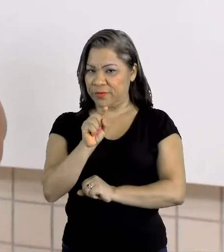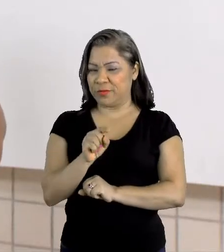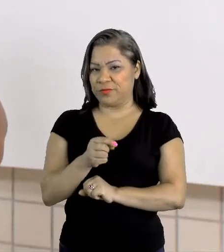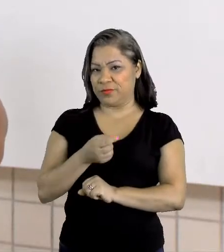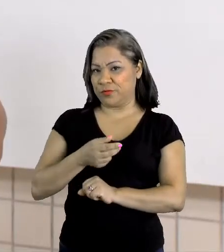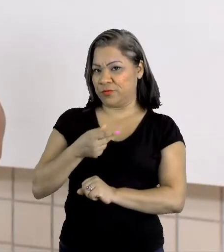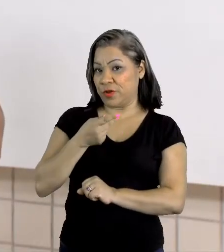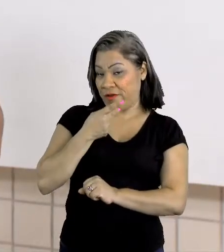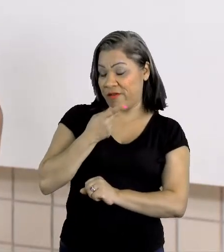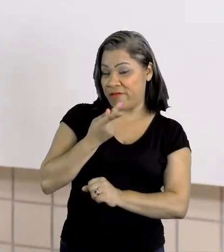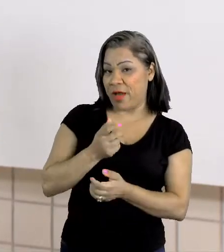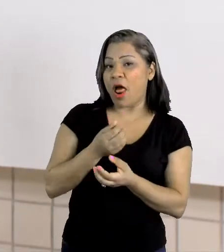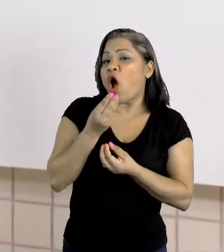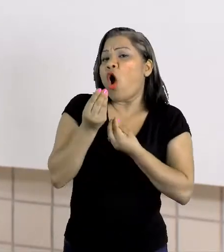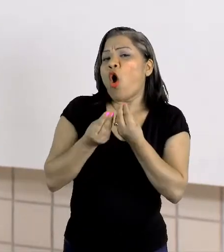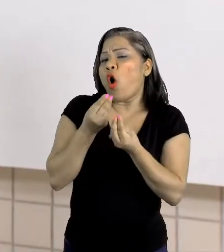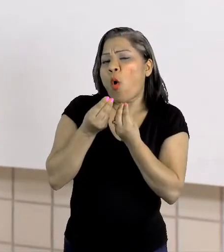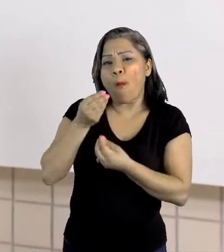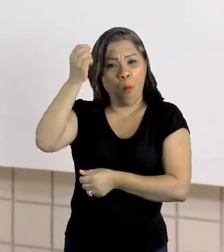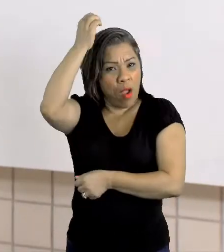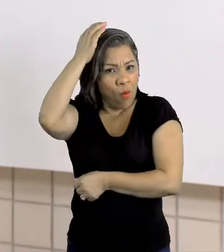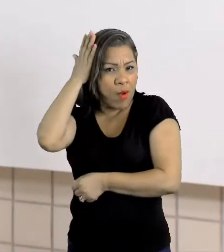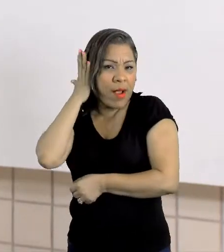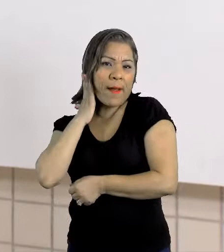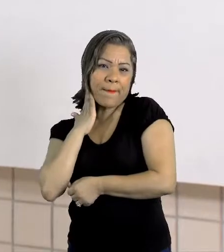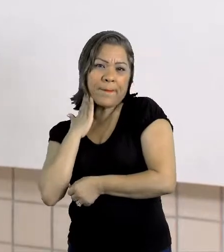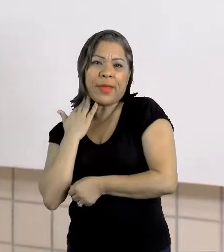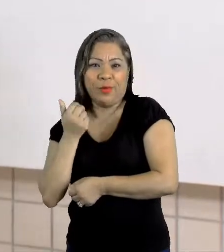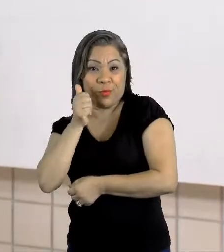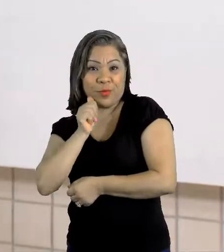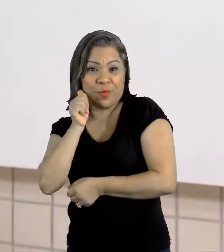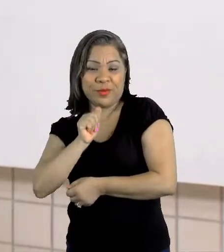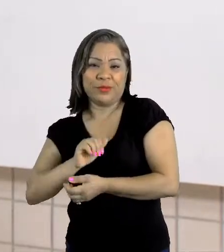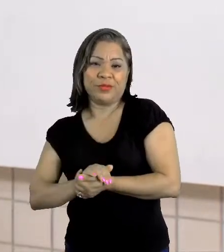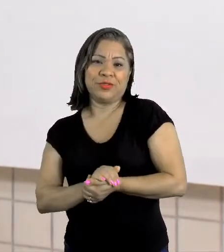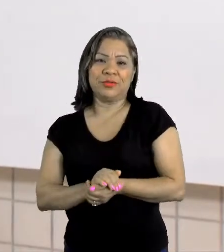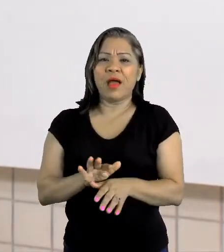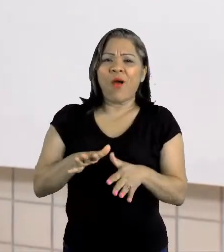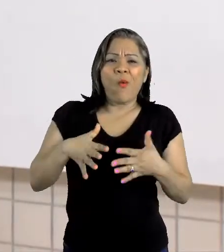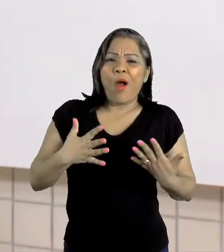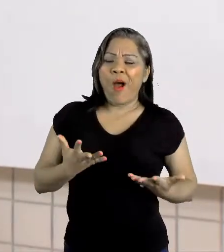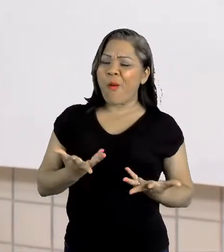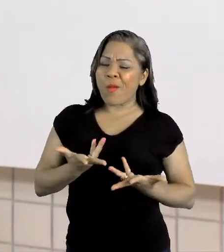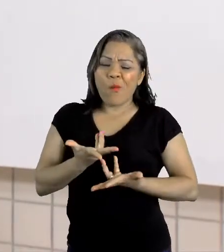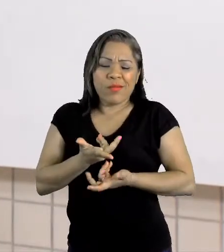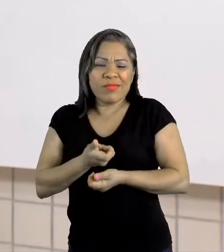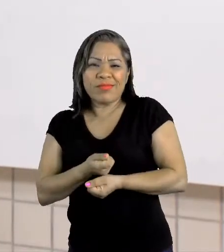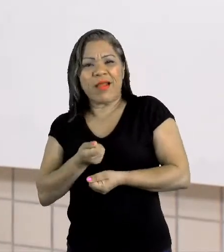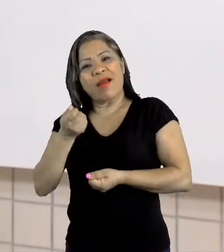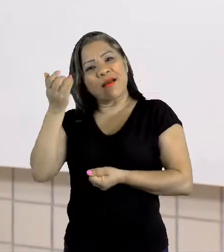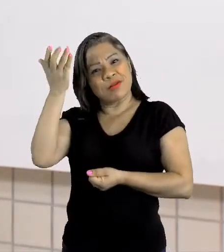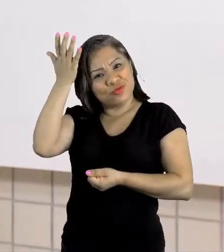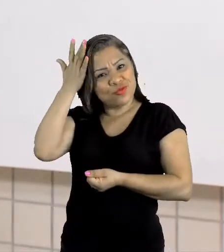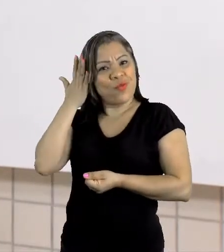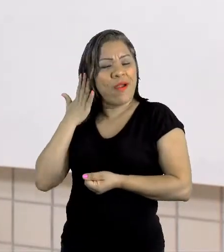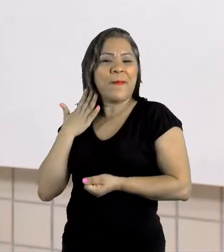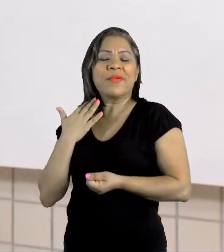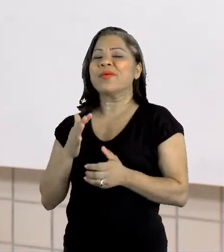como é o cabelo dessa menina, quais são as qualidades do cabelo dela. E você vai escrever